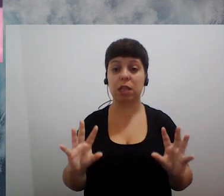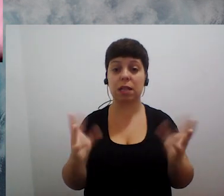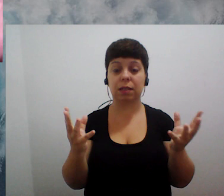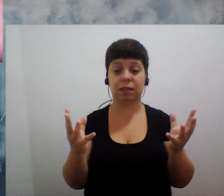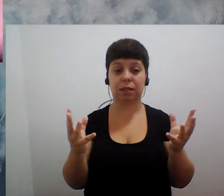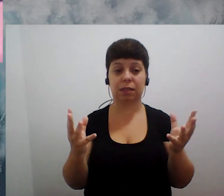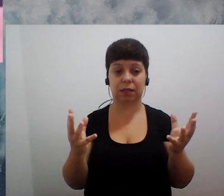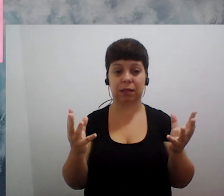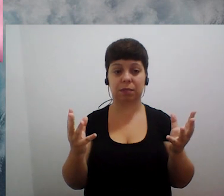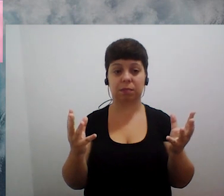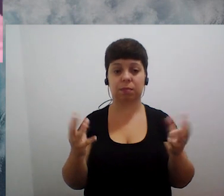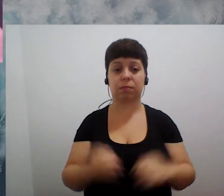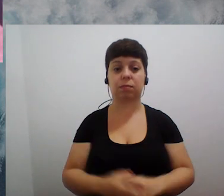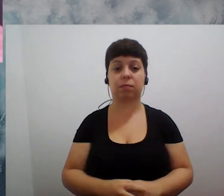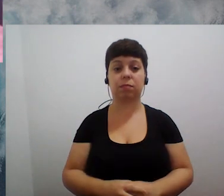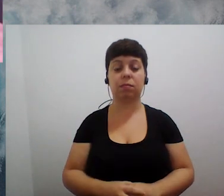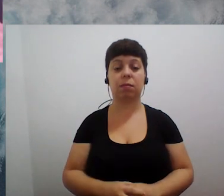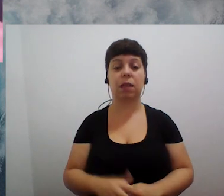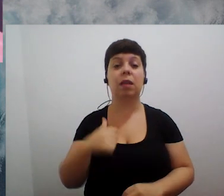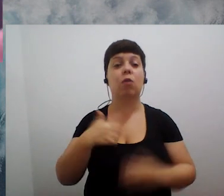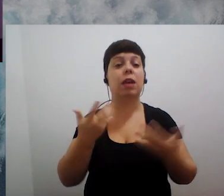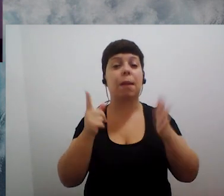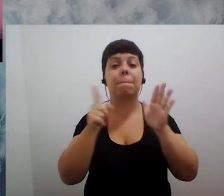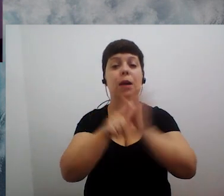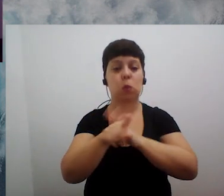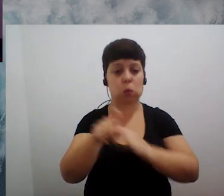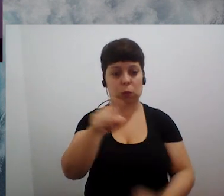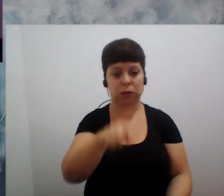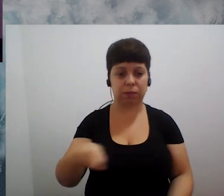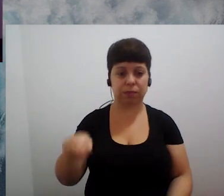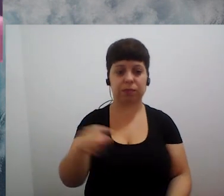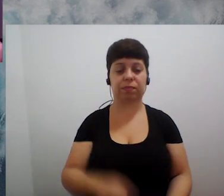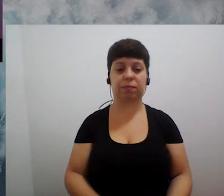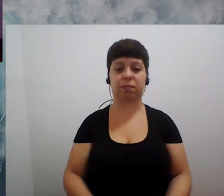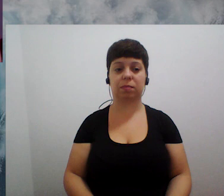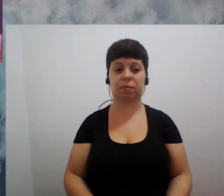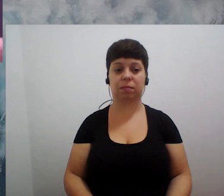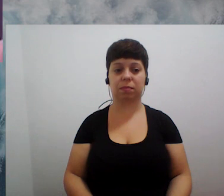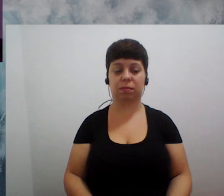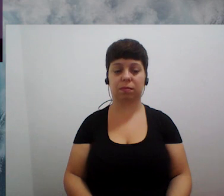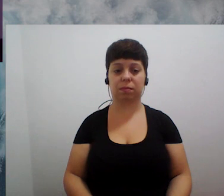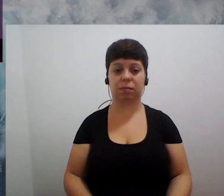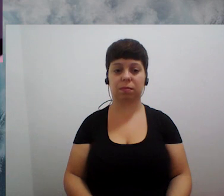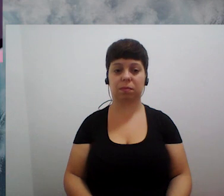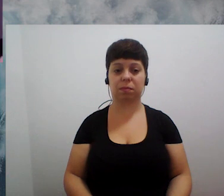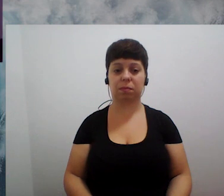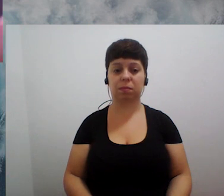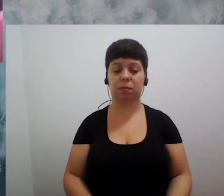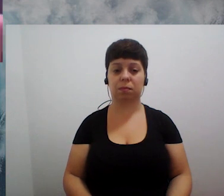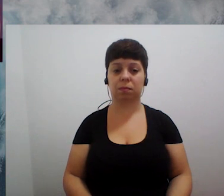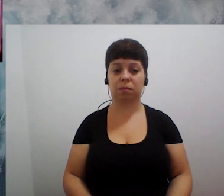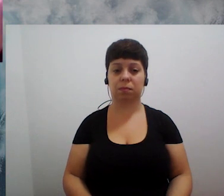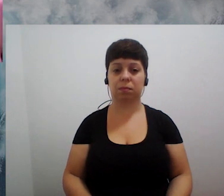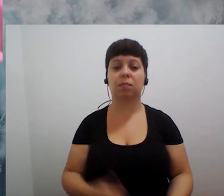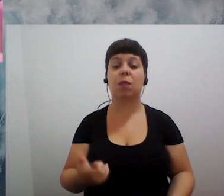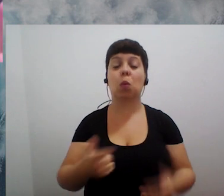de dois fenômenos, duas marginalidades. E eu queria trazer uma pergunta para vocês, né? Quão longe ou quão